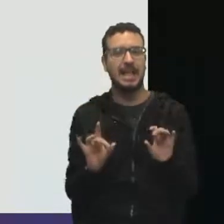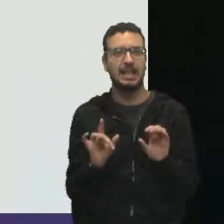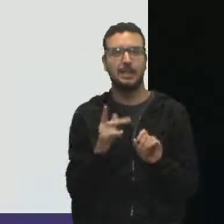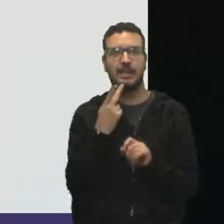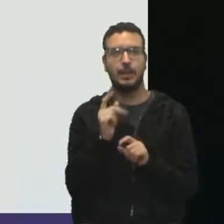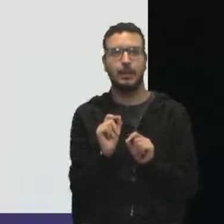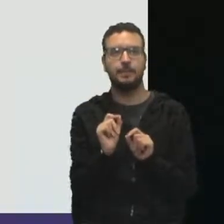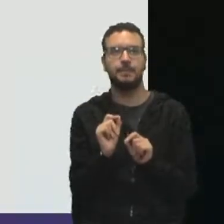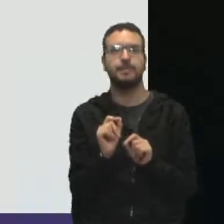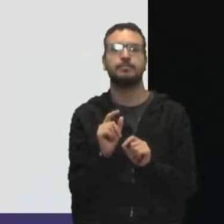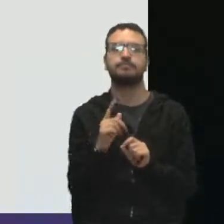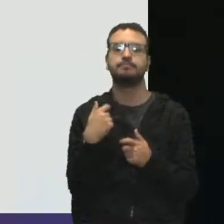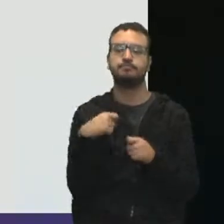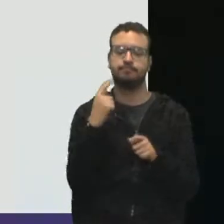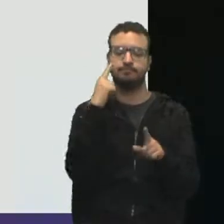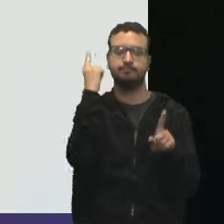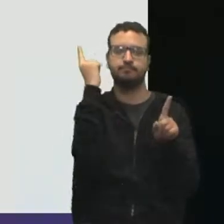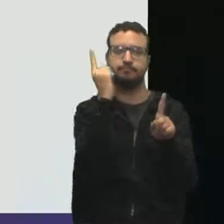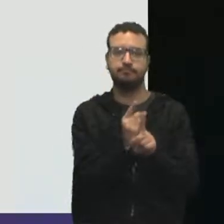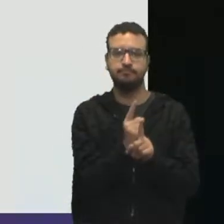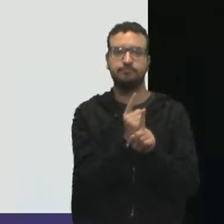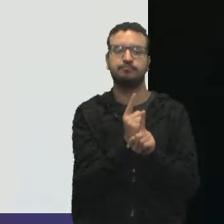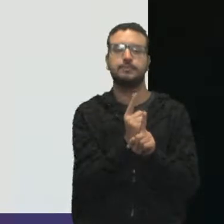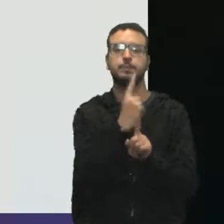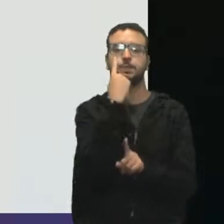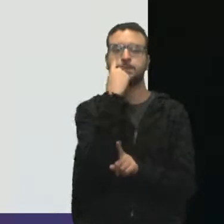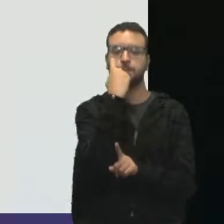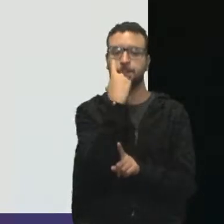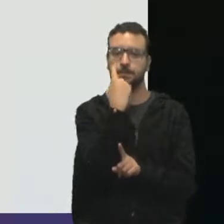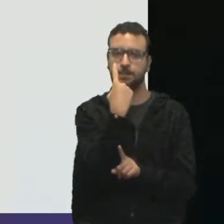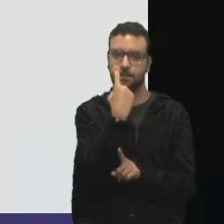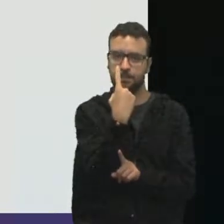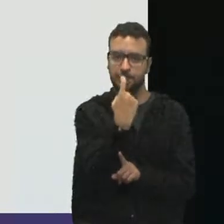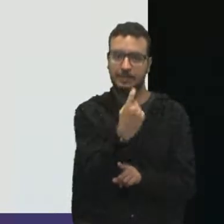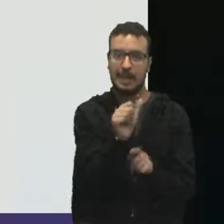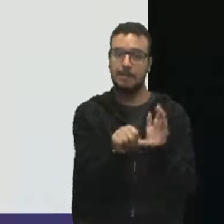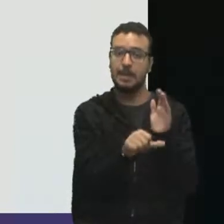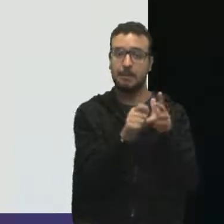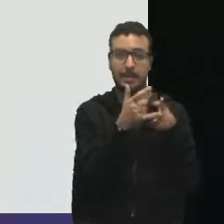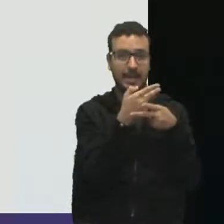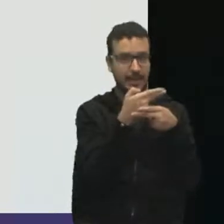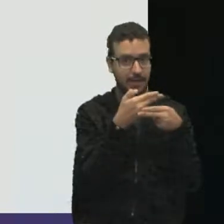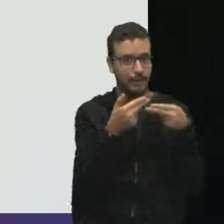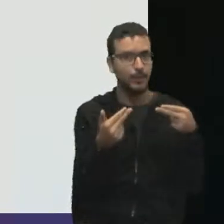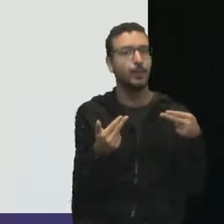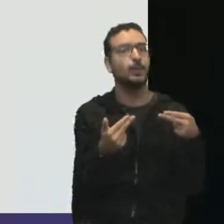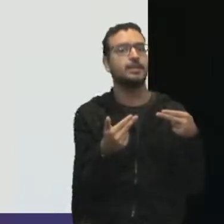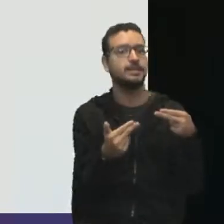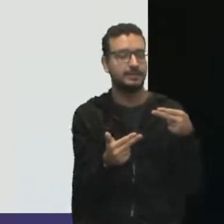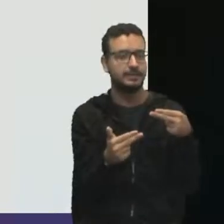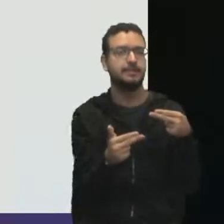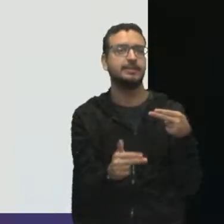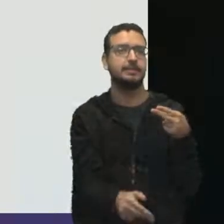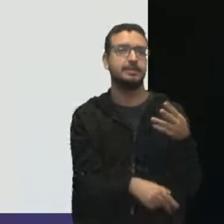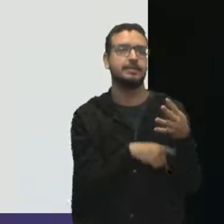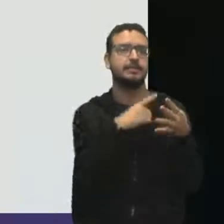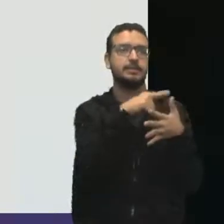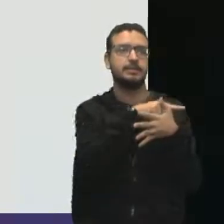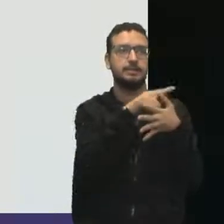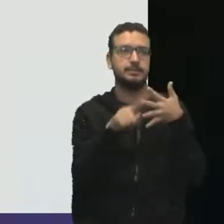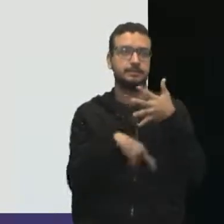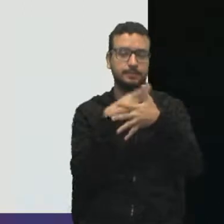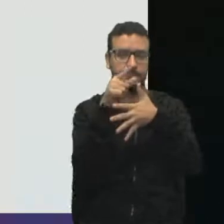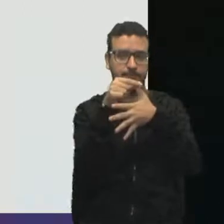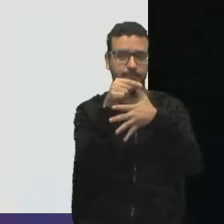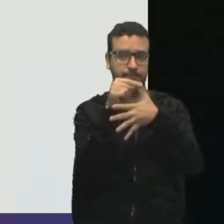identificação das partes interessadas é uma das primeiras coisas que nós fazemos no projeto todo. E também